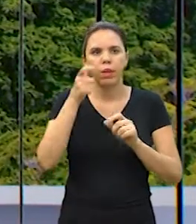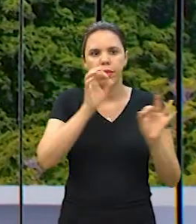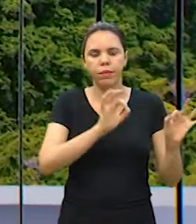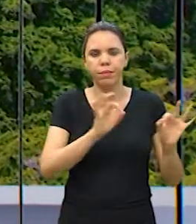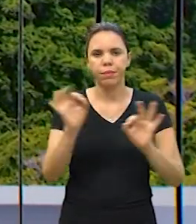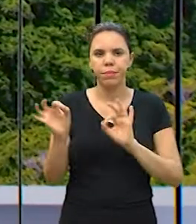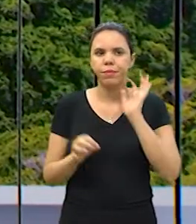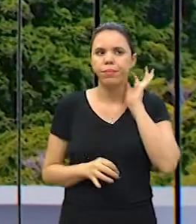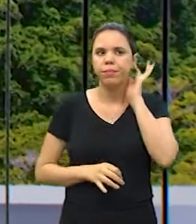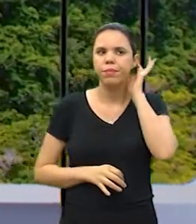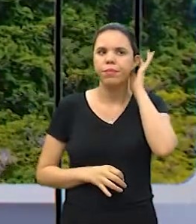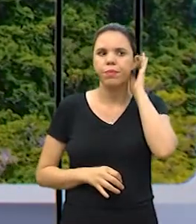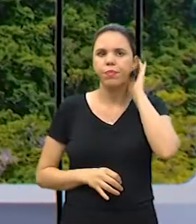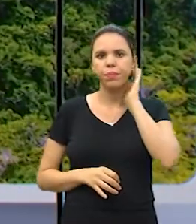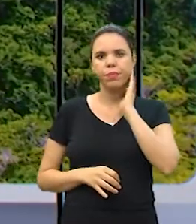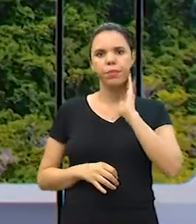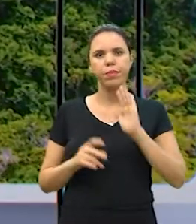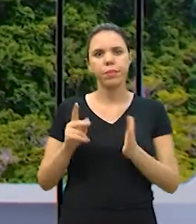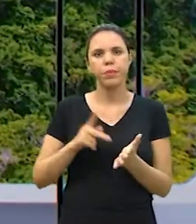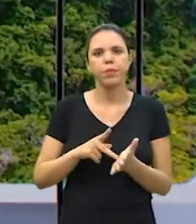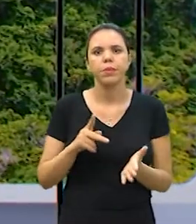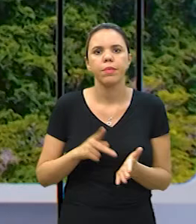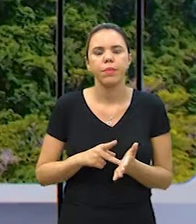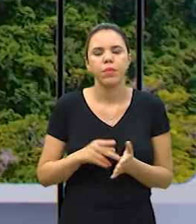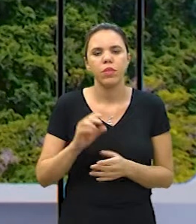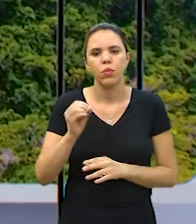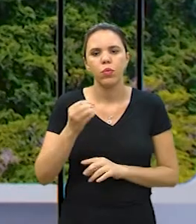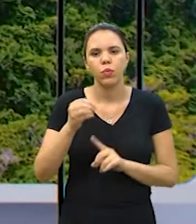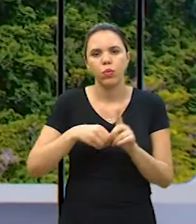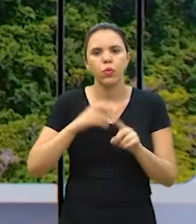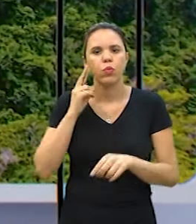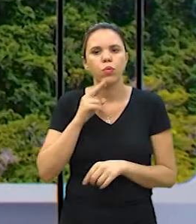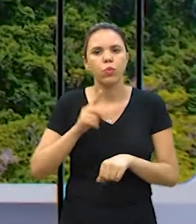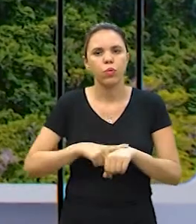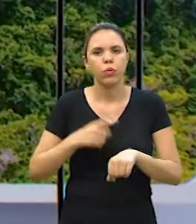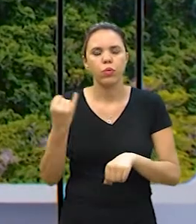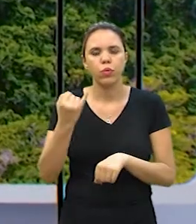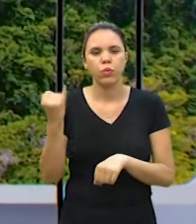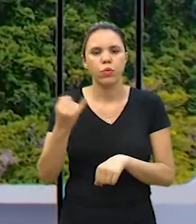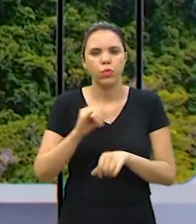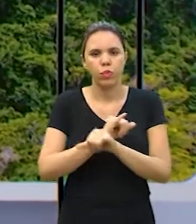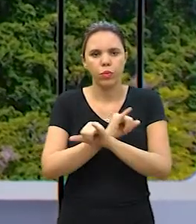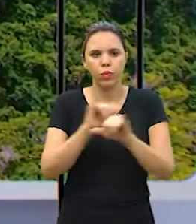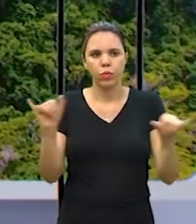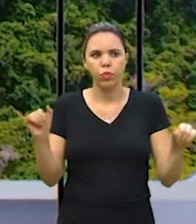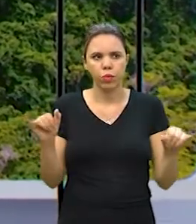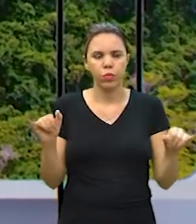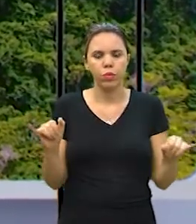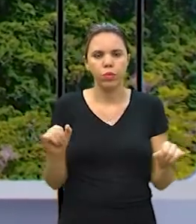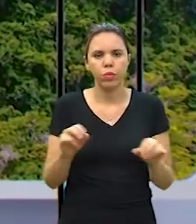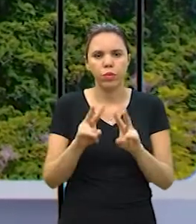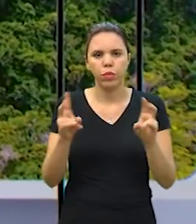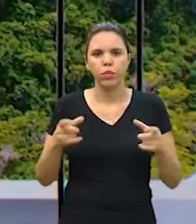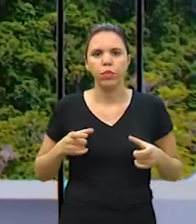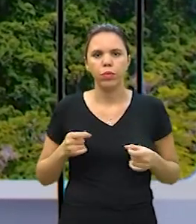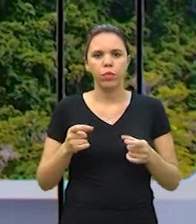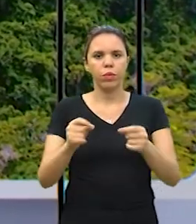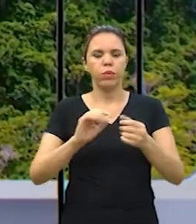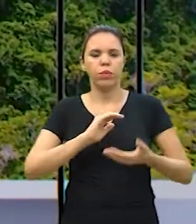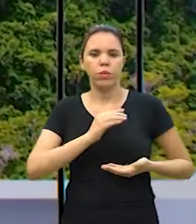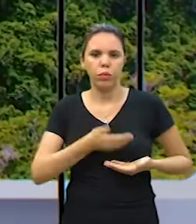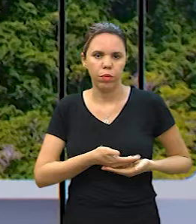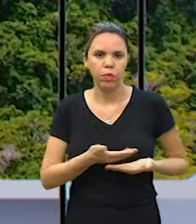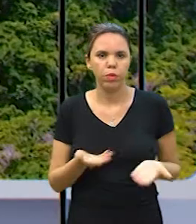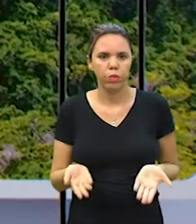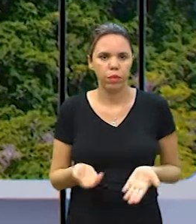mundo que está nos assistindo. Na verdade, o Outubro Rosa, ele é um momento importante de divulgação da questão do câncer de mama,